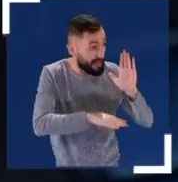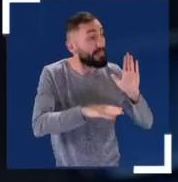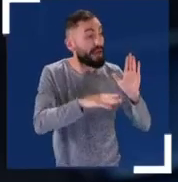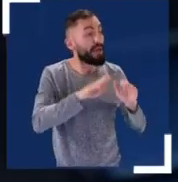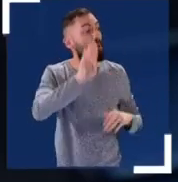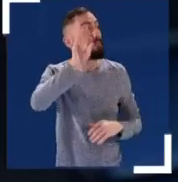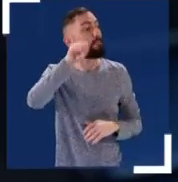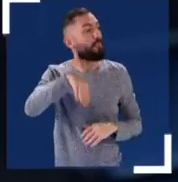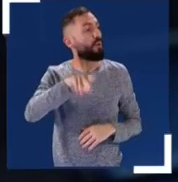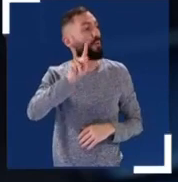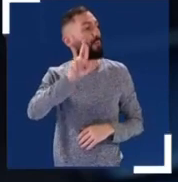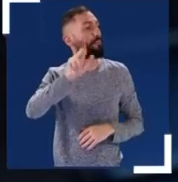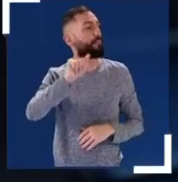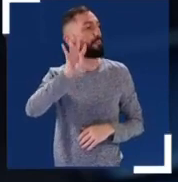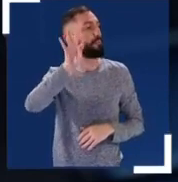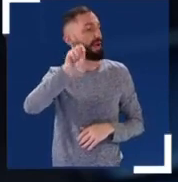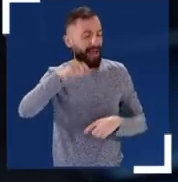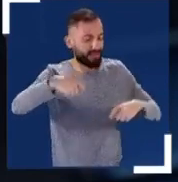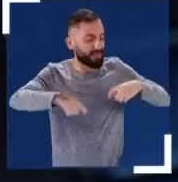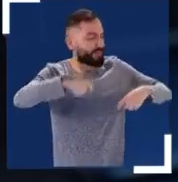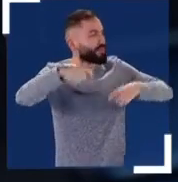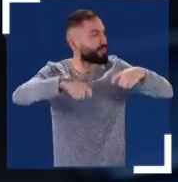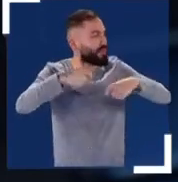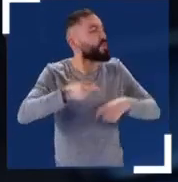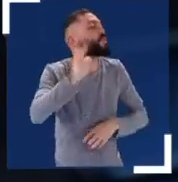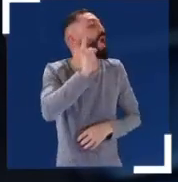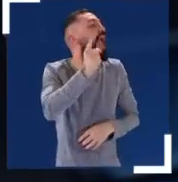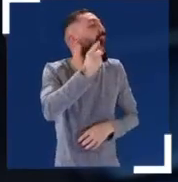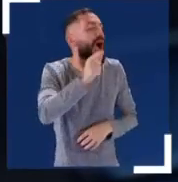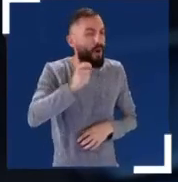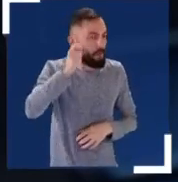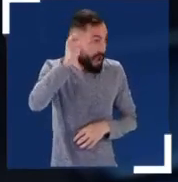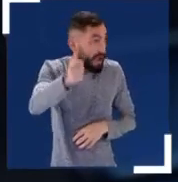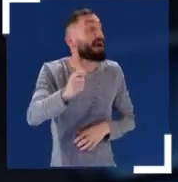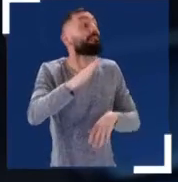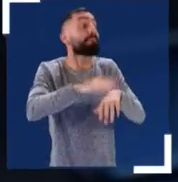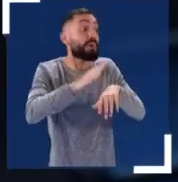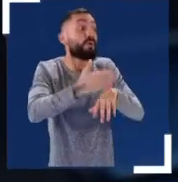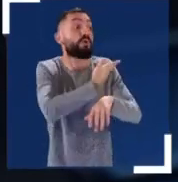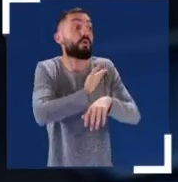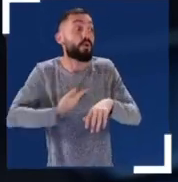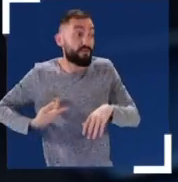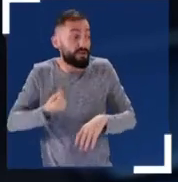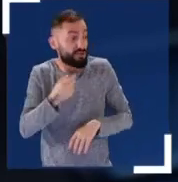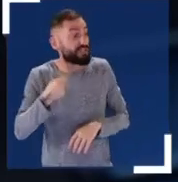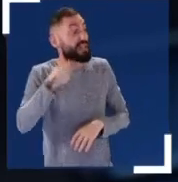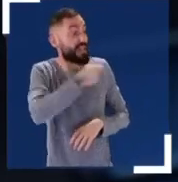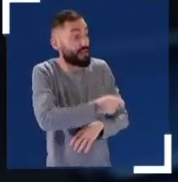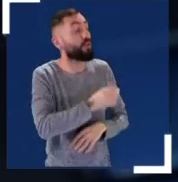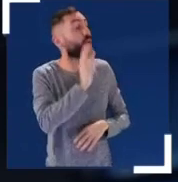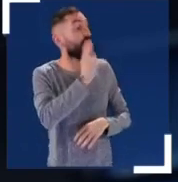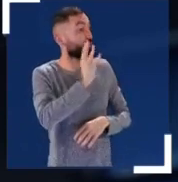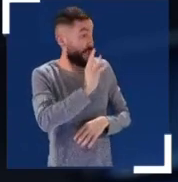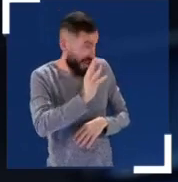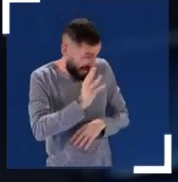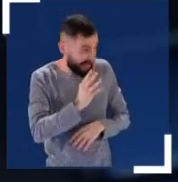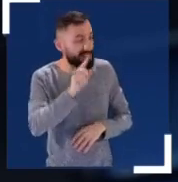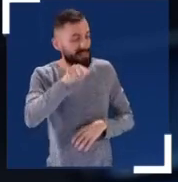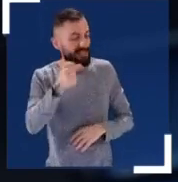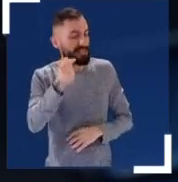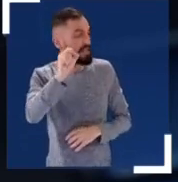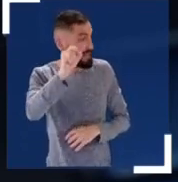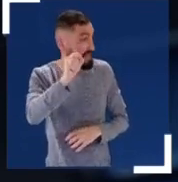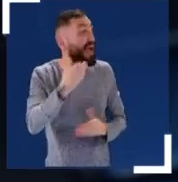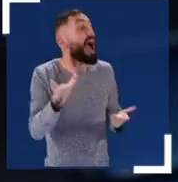O Bom Prato tem sido uma referência. Alimentação a um real, subsidiado pelo governo, com R$ 4,70. Eu quero levar o Bom Prato para os